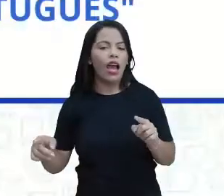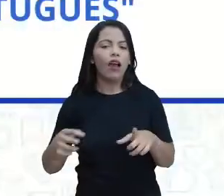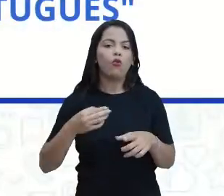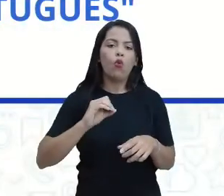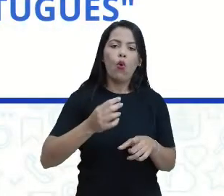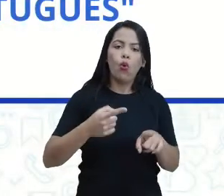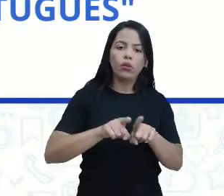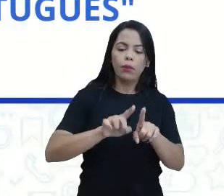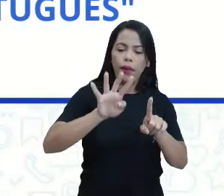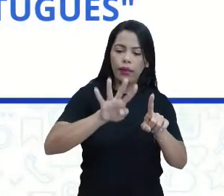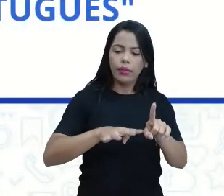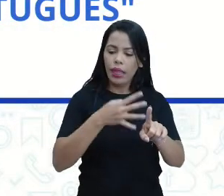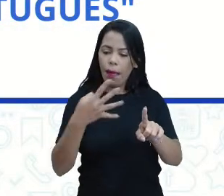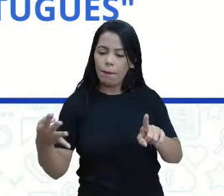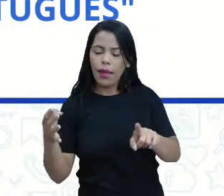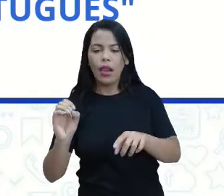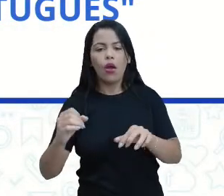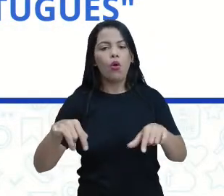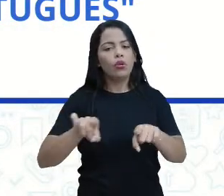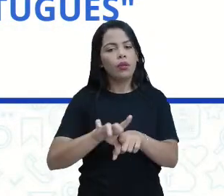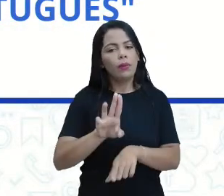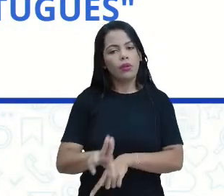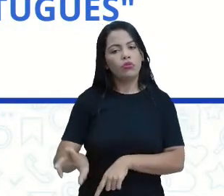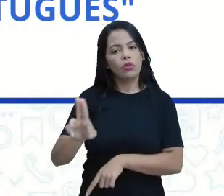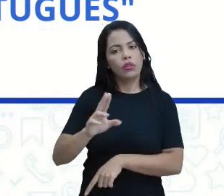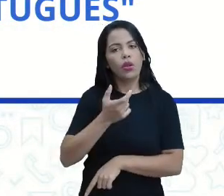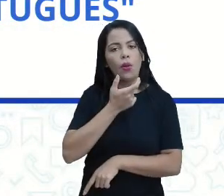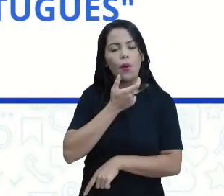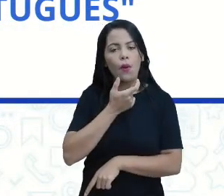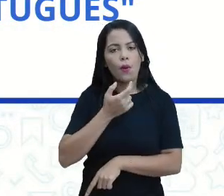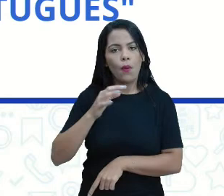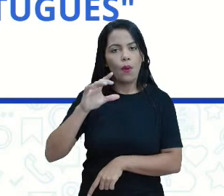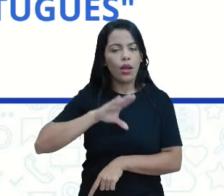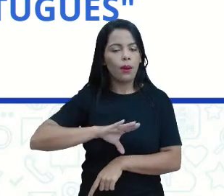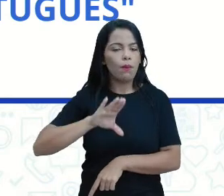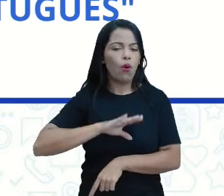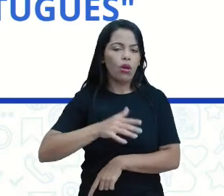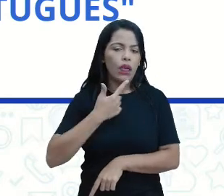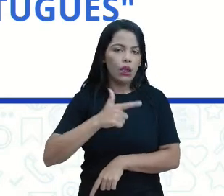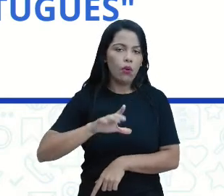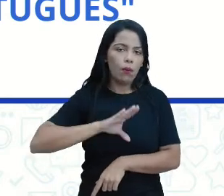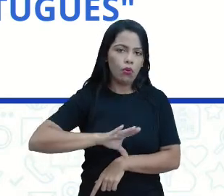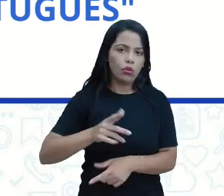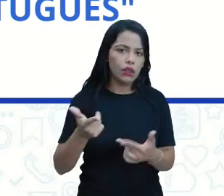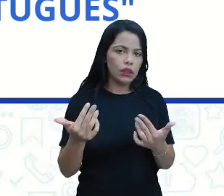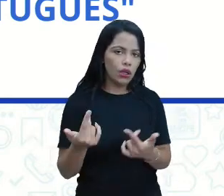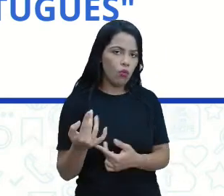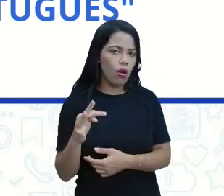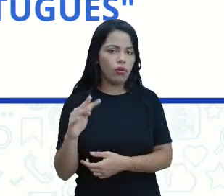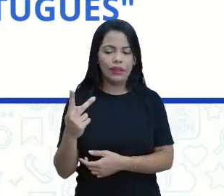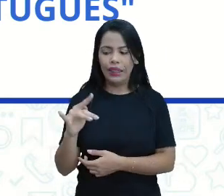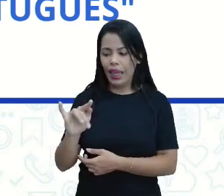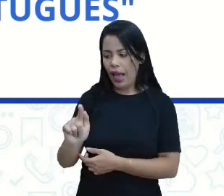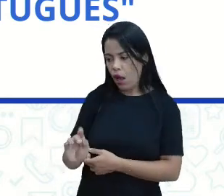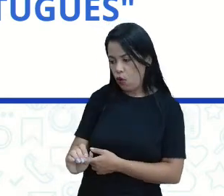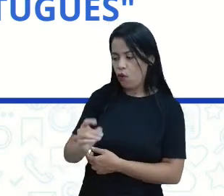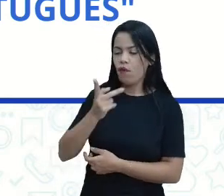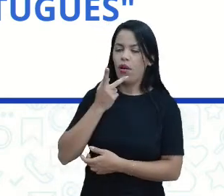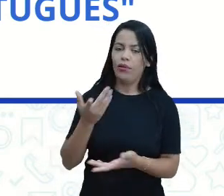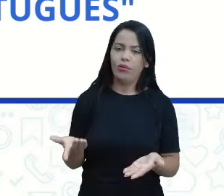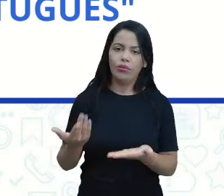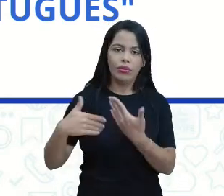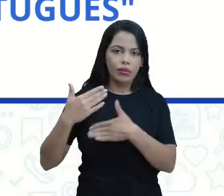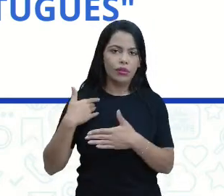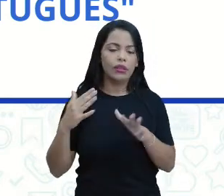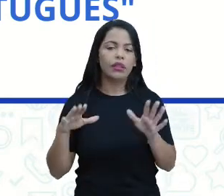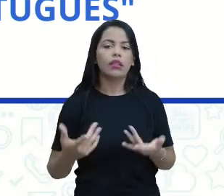tabela ou através do português, como o professor Tiago colocou aí. No gráfico, a gente colocou a relação entre os pontinhos, né? A gente